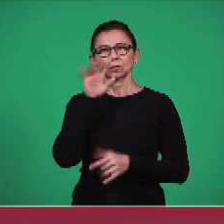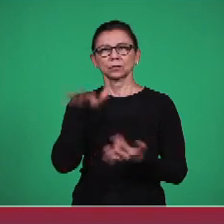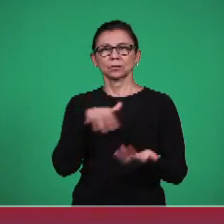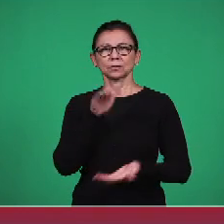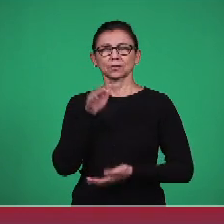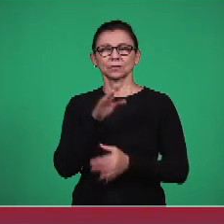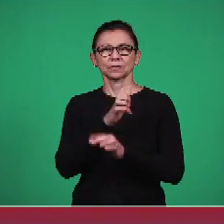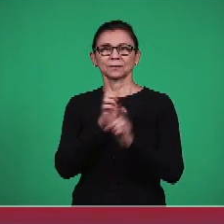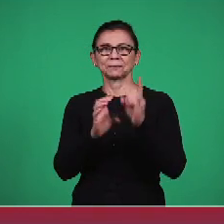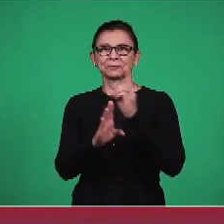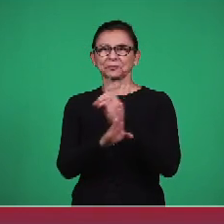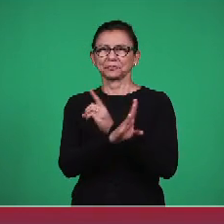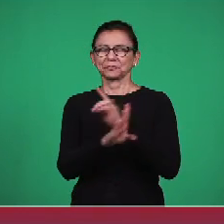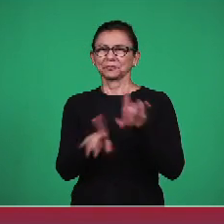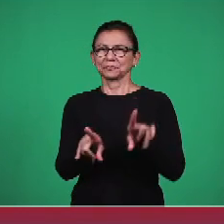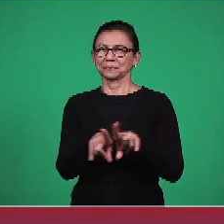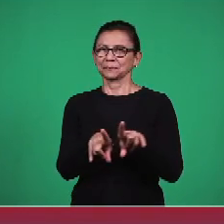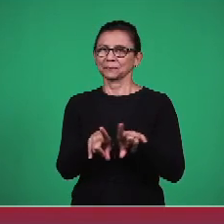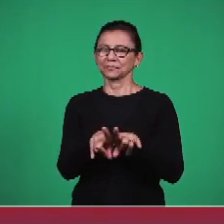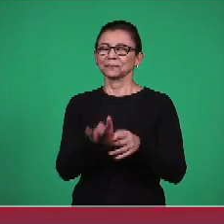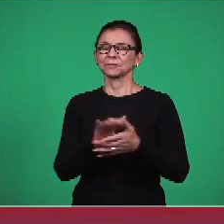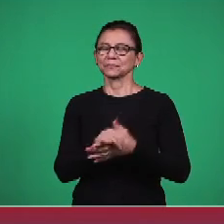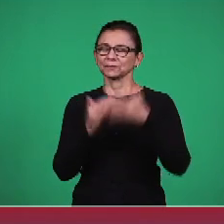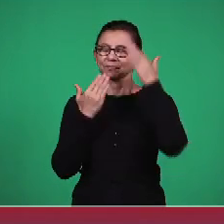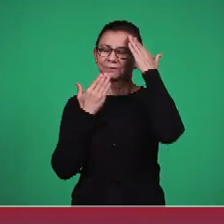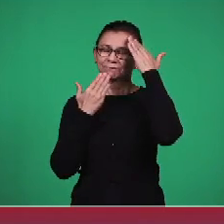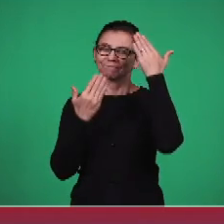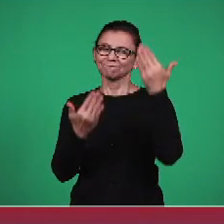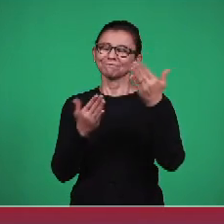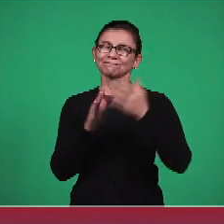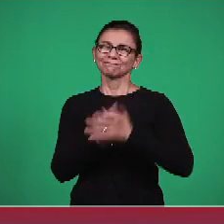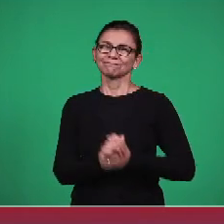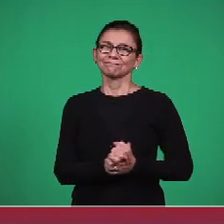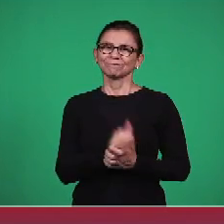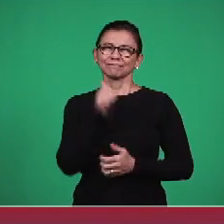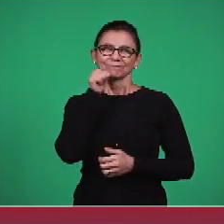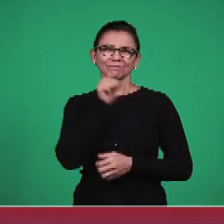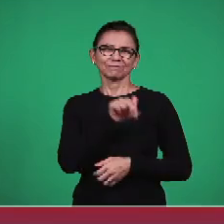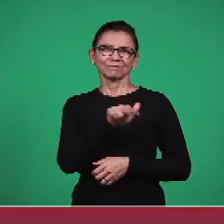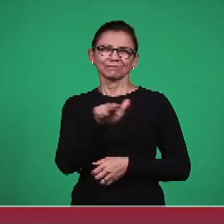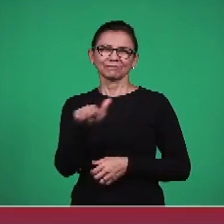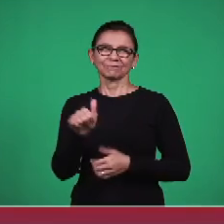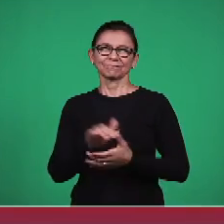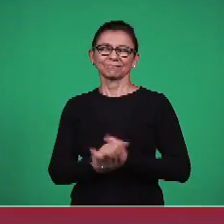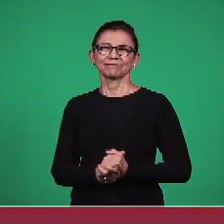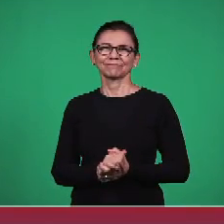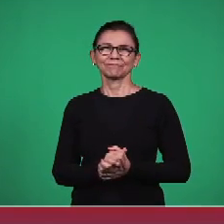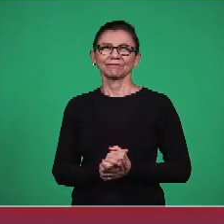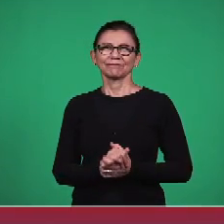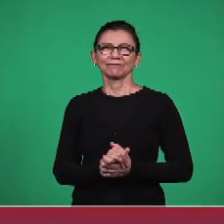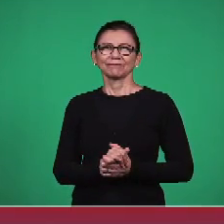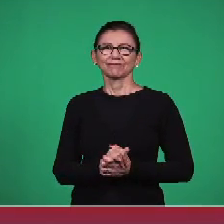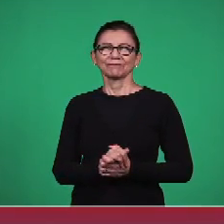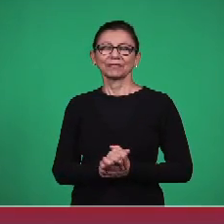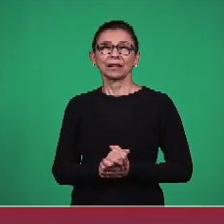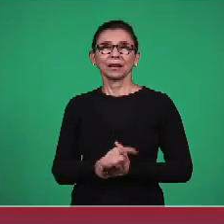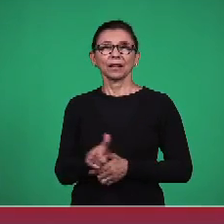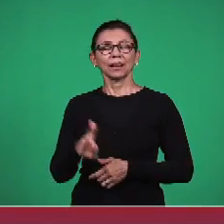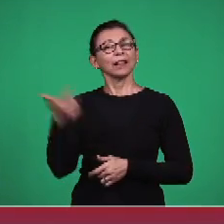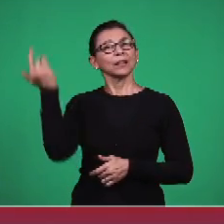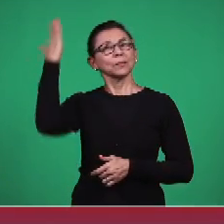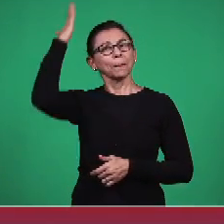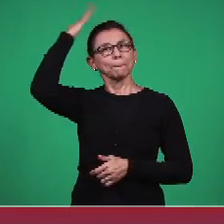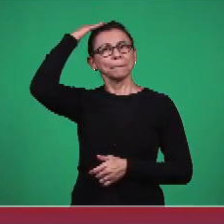EBD. Também fazemos um agradecimento às nossas irmãs da Igreja de Londrina, no centro do Paraná,